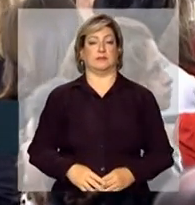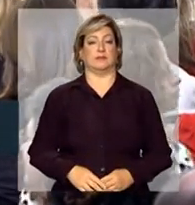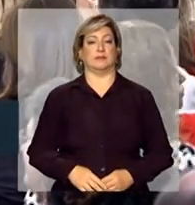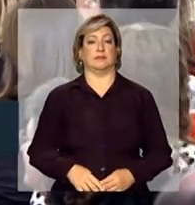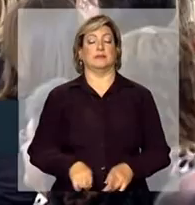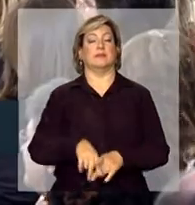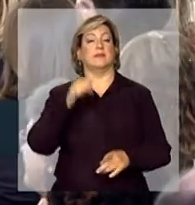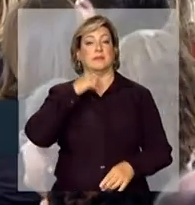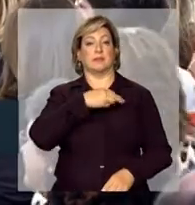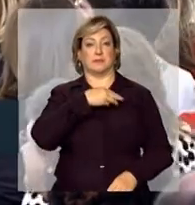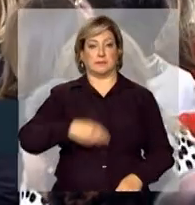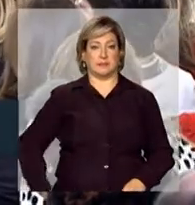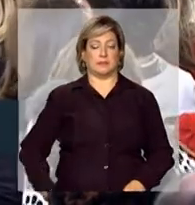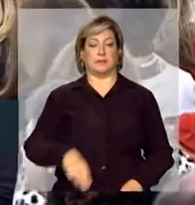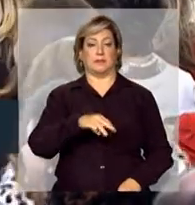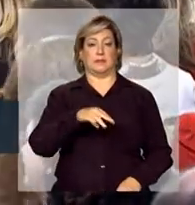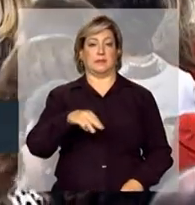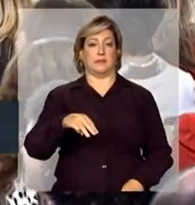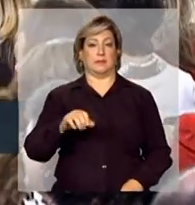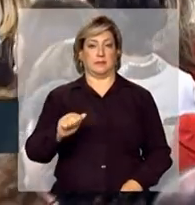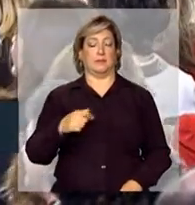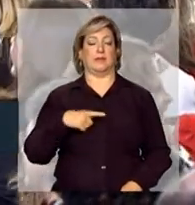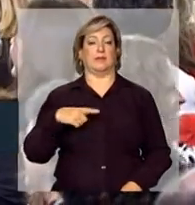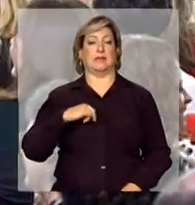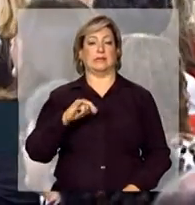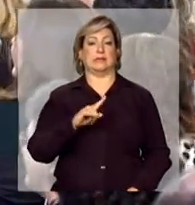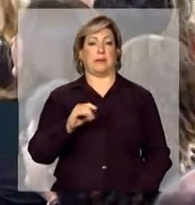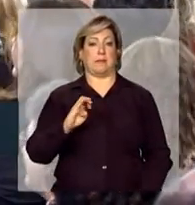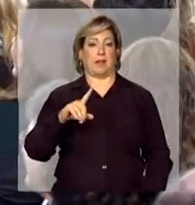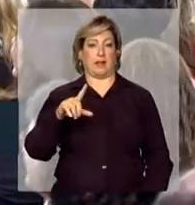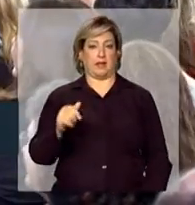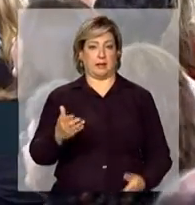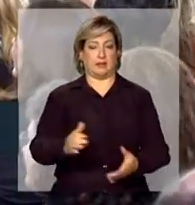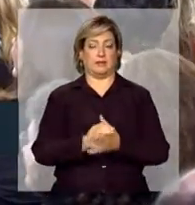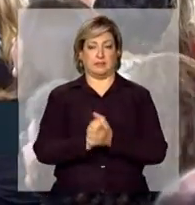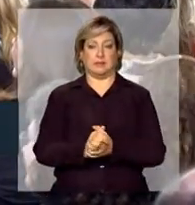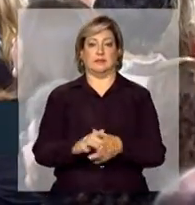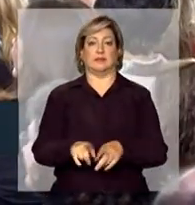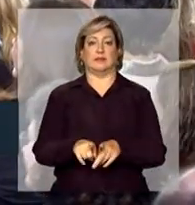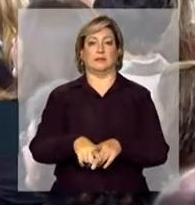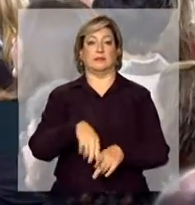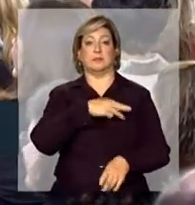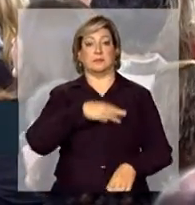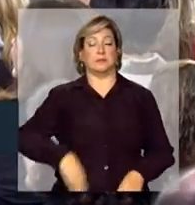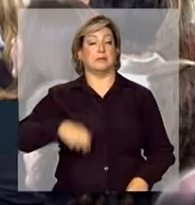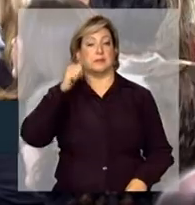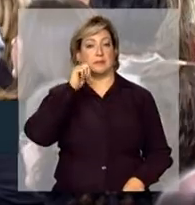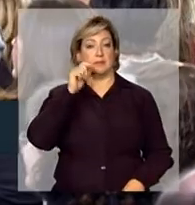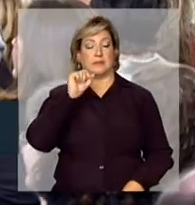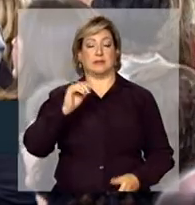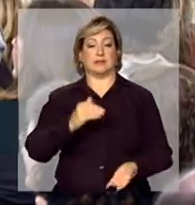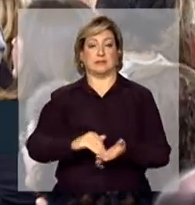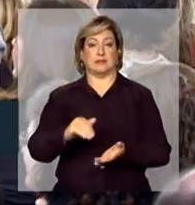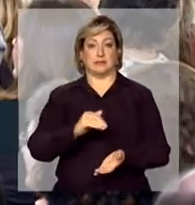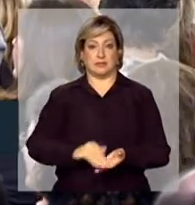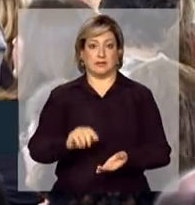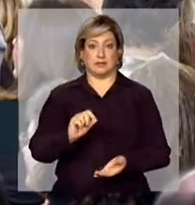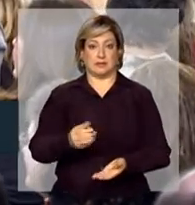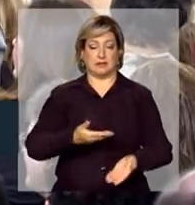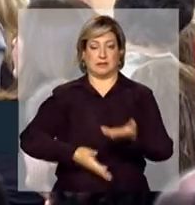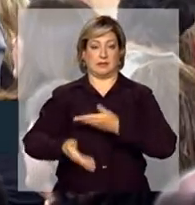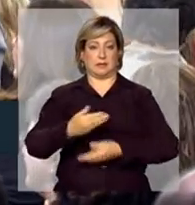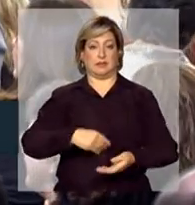a ministra do meio ambiente izabella Teixeira a ministra da secretaria de relações institucionais